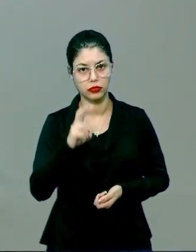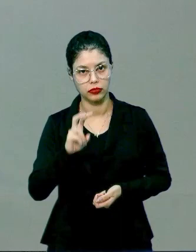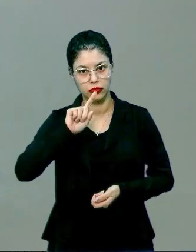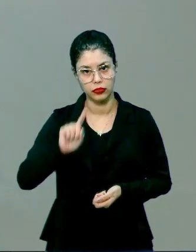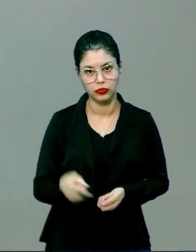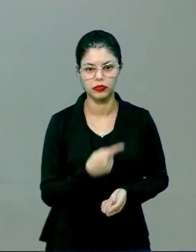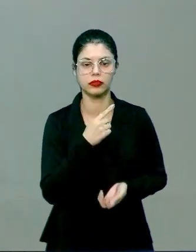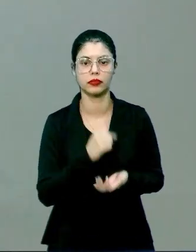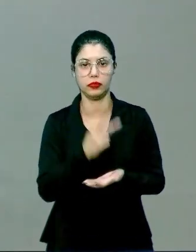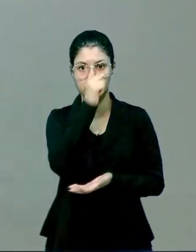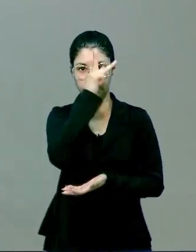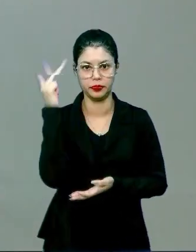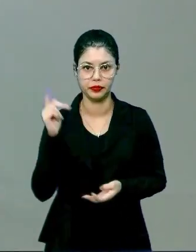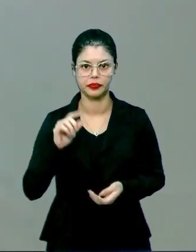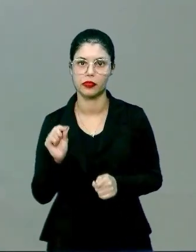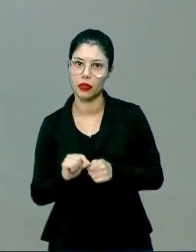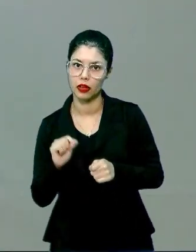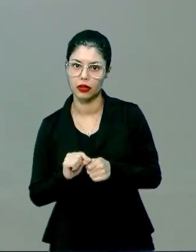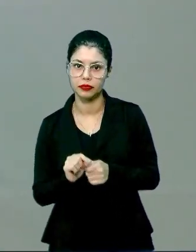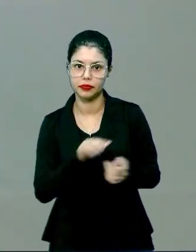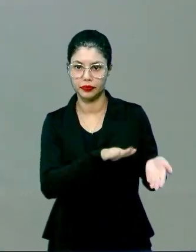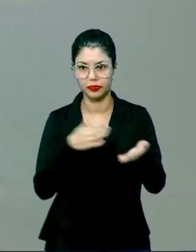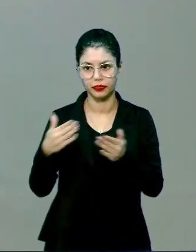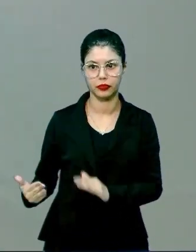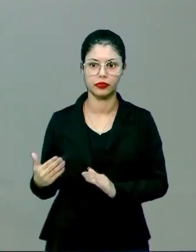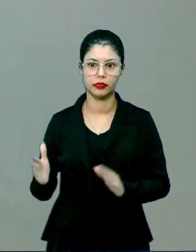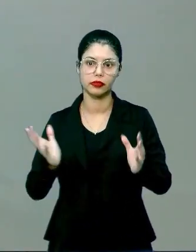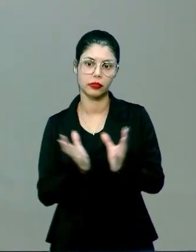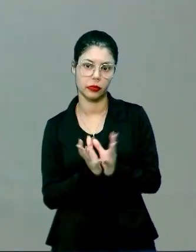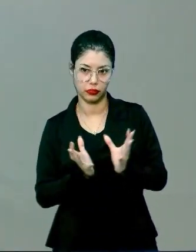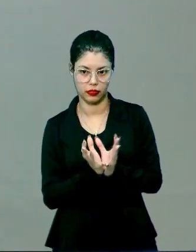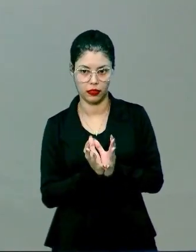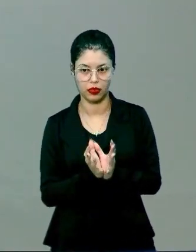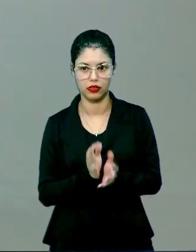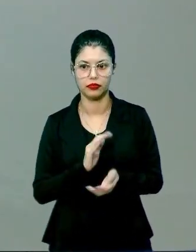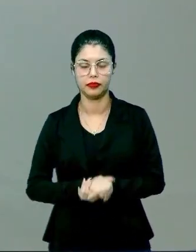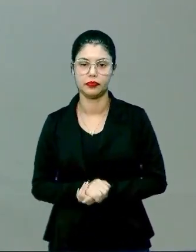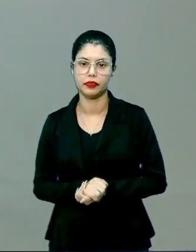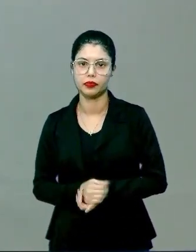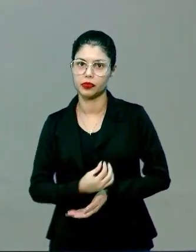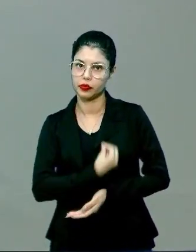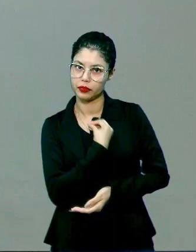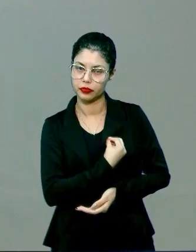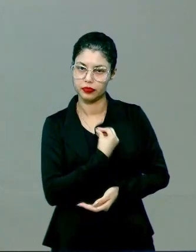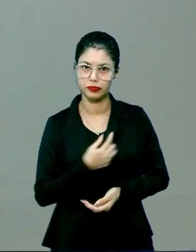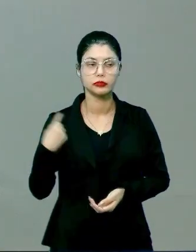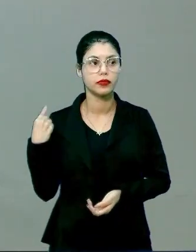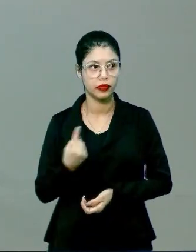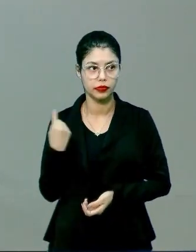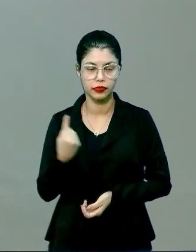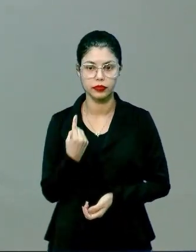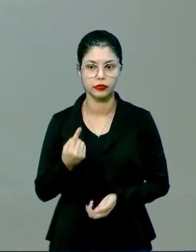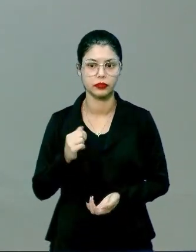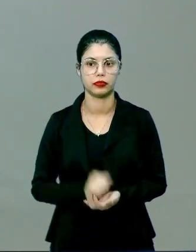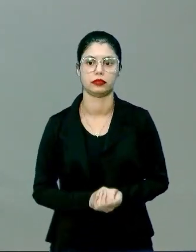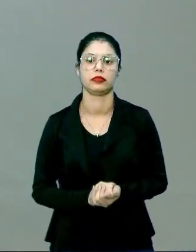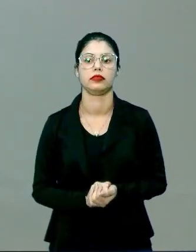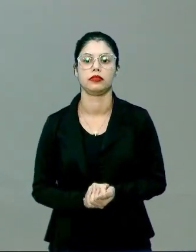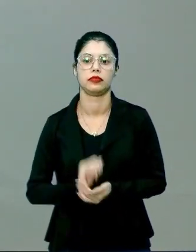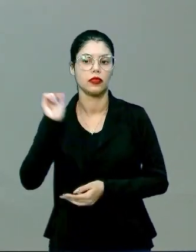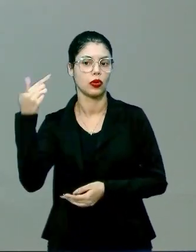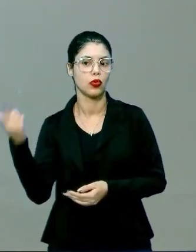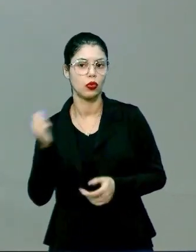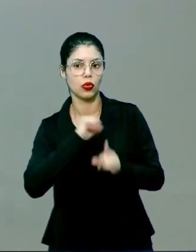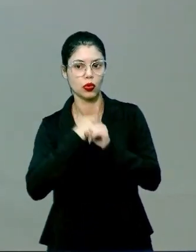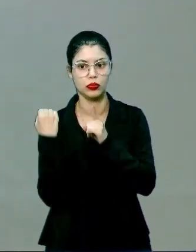mil pessoas, né, que faziam parte dessa comunidade, né? Eles viviam isolados, né, do resto